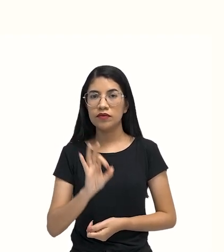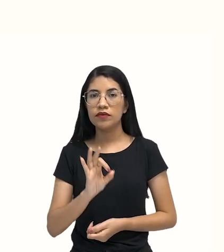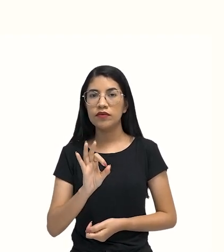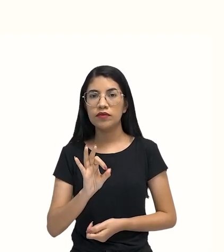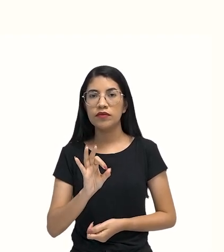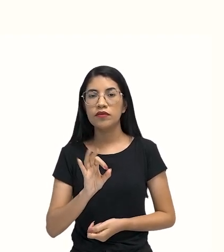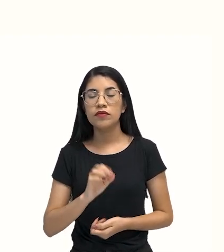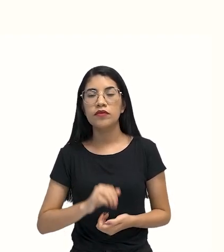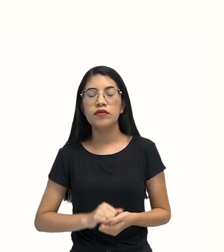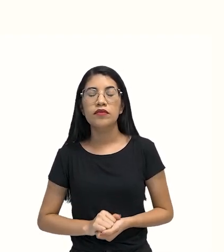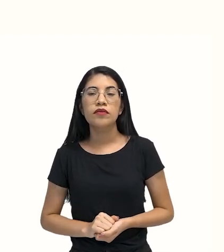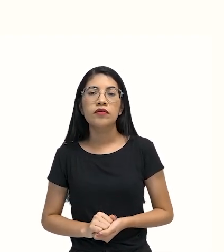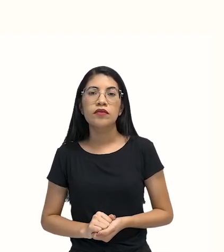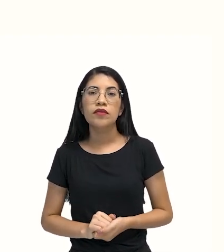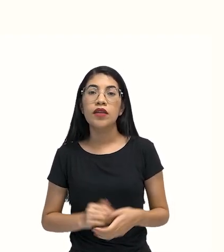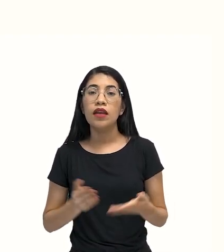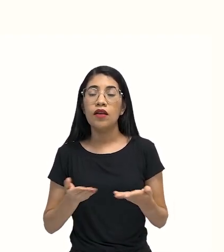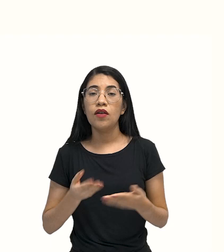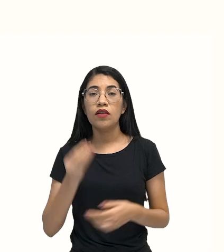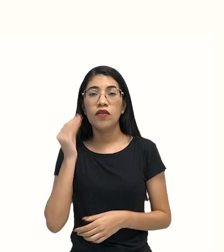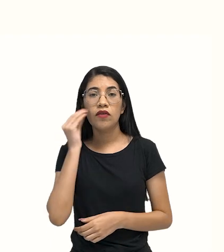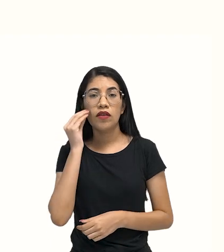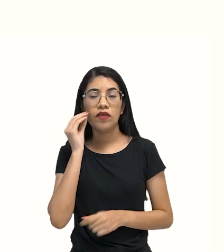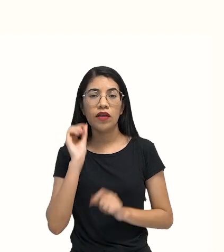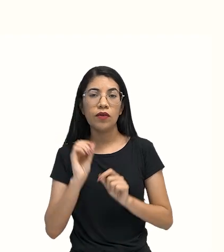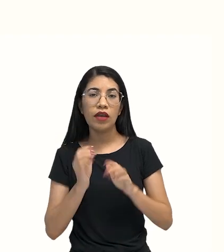32,5%. Vamos ver agora para o caso da